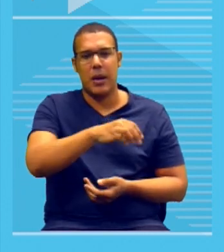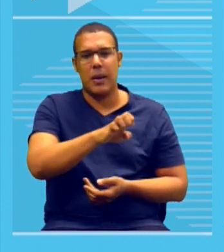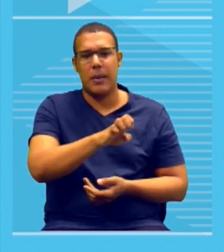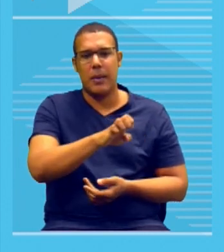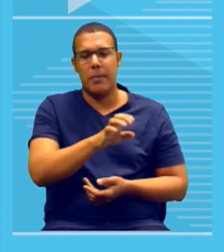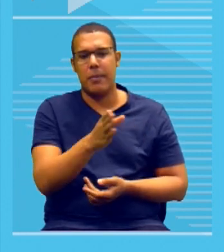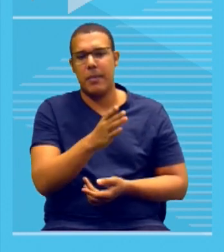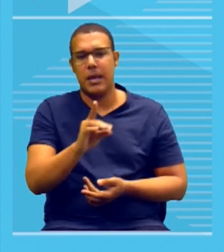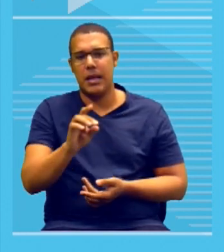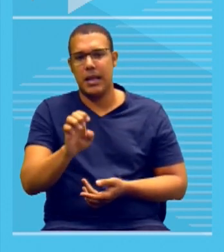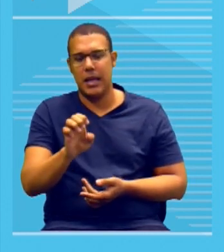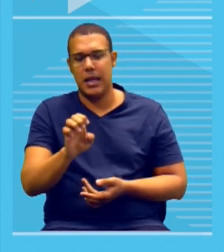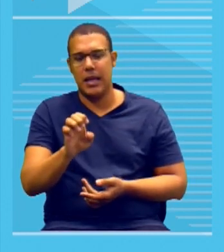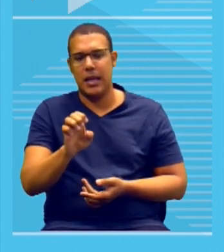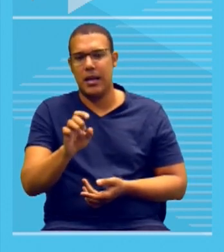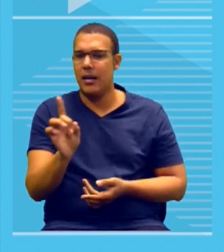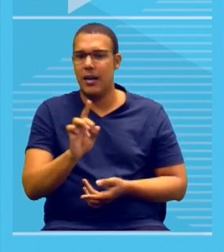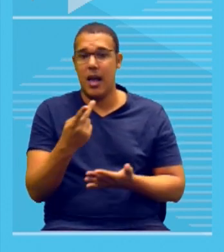assim